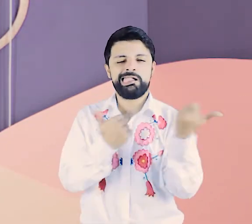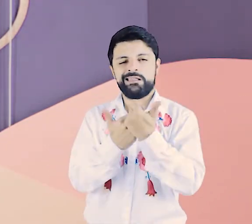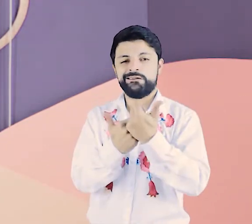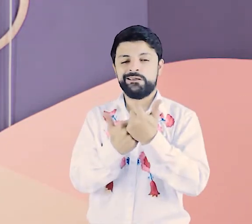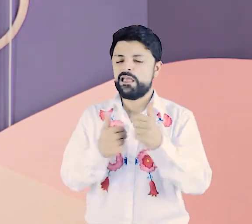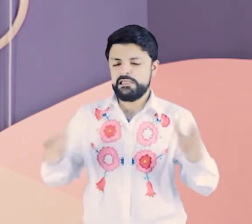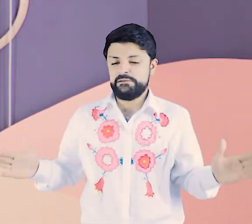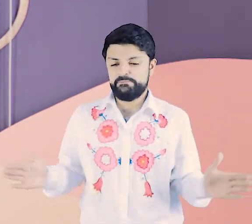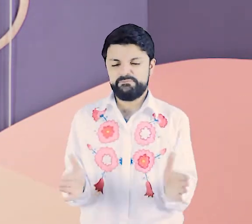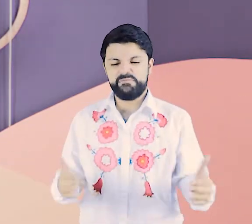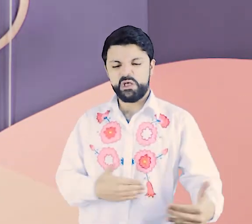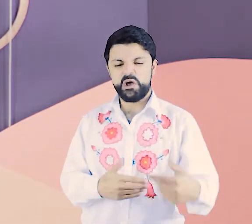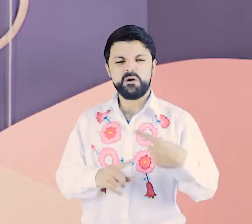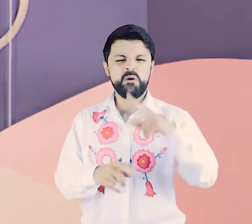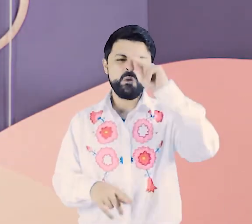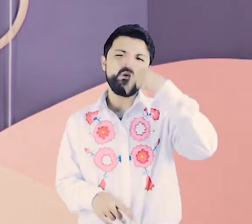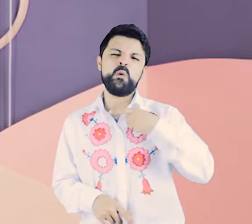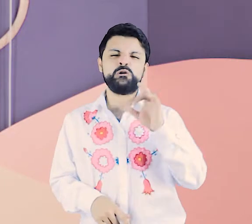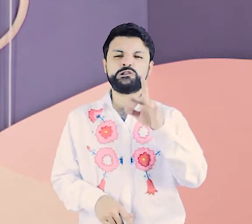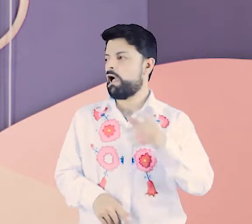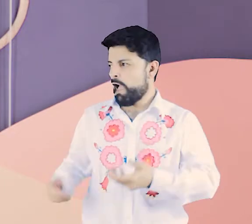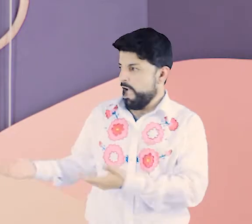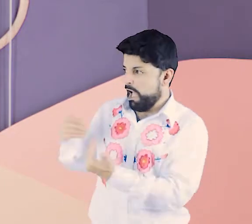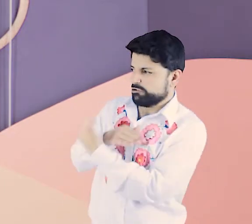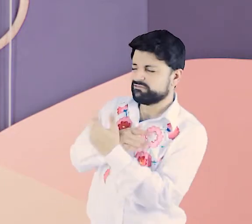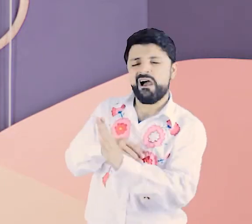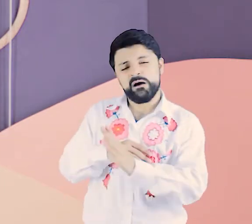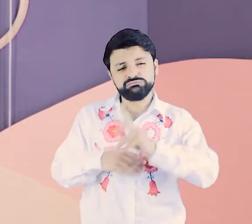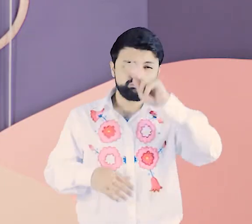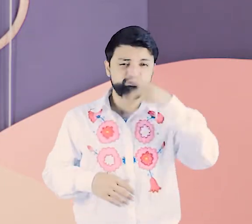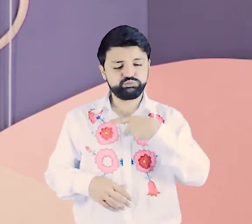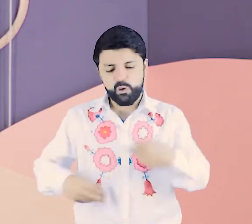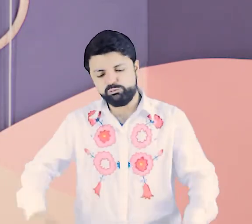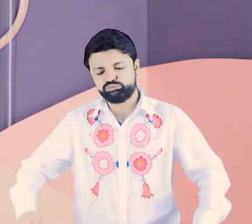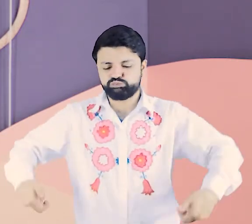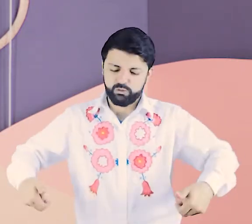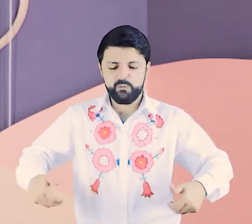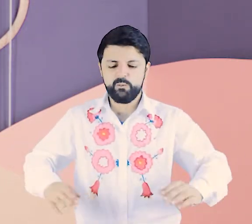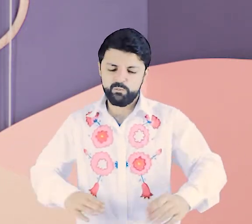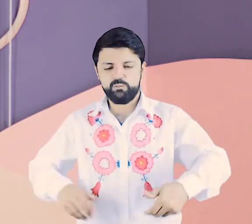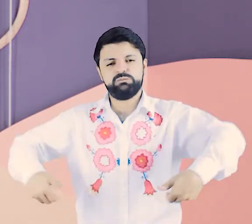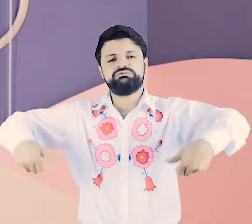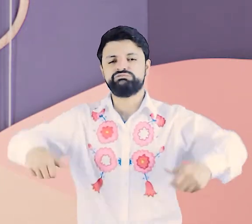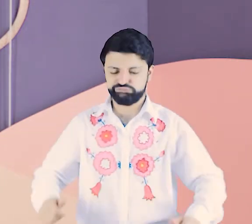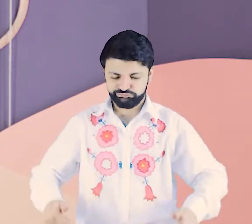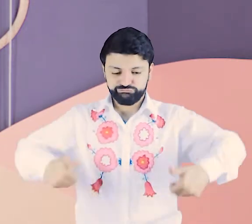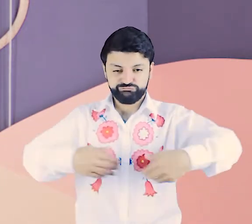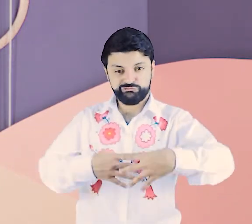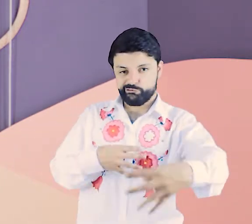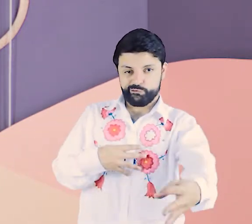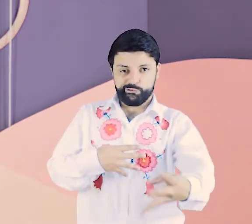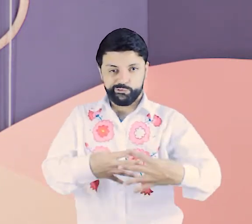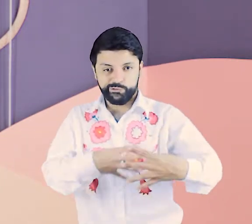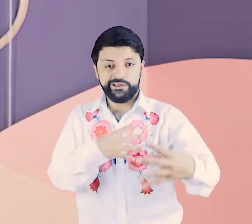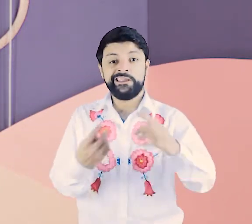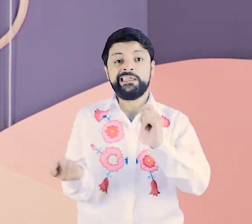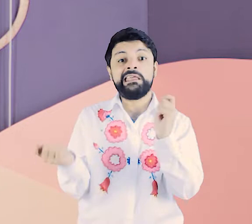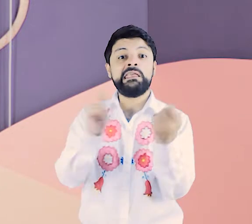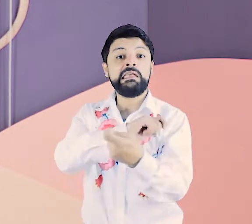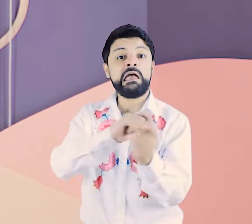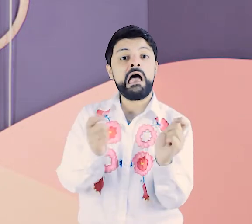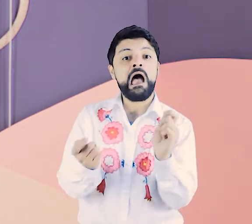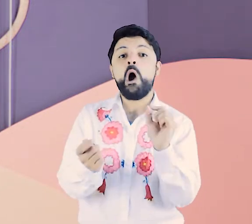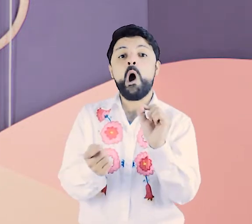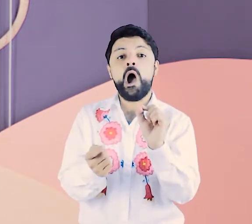modificações. Ele ficou menor para que pudesse ser carregado por uma só pessoa. E o mais curioso, foi adaptado para que o